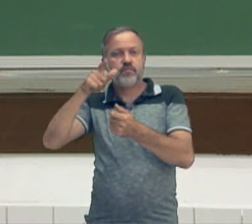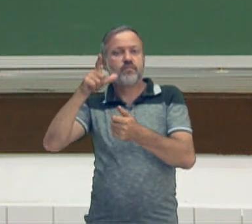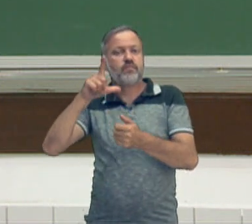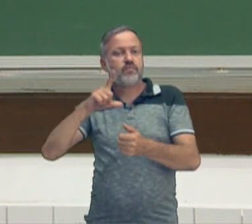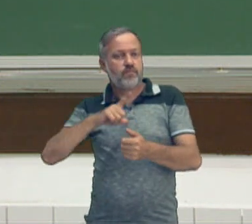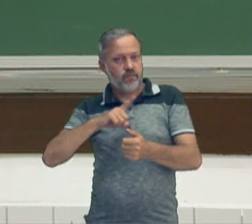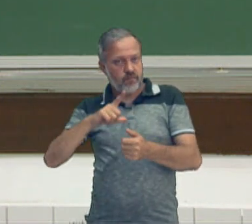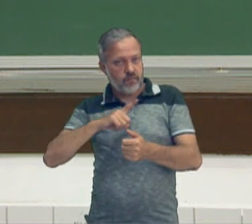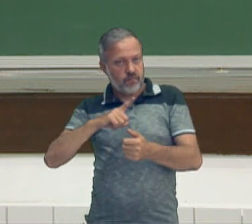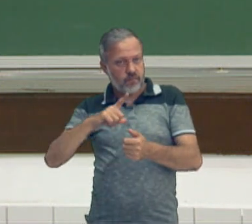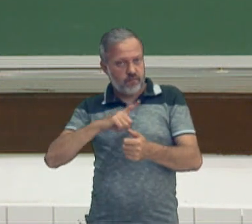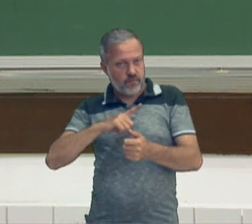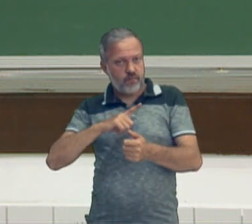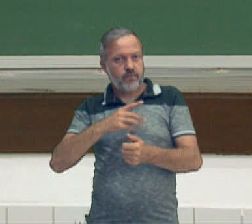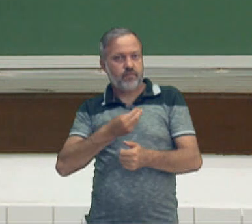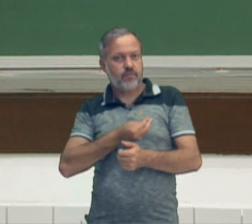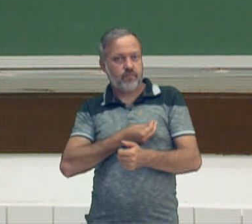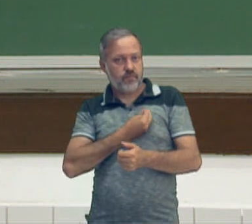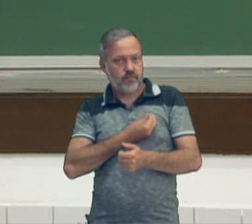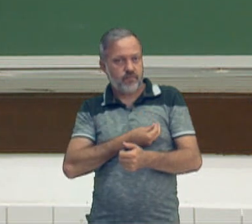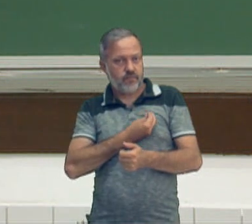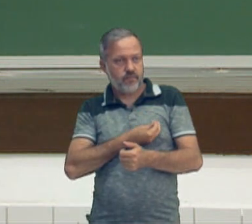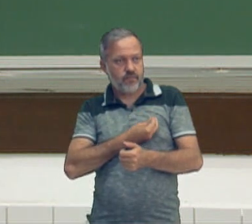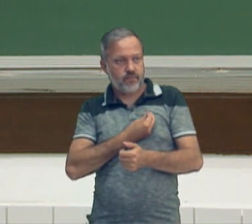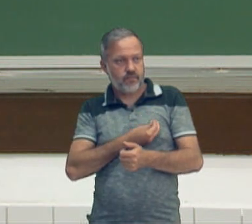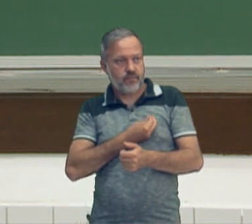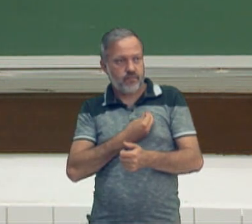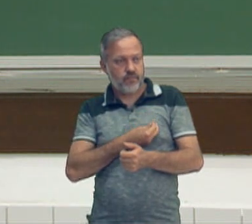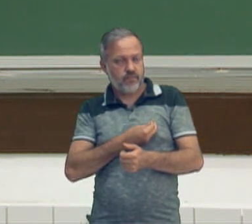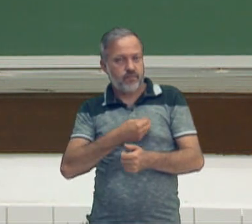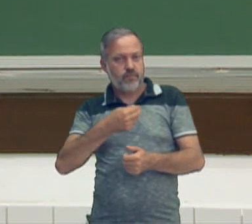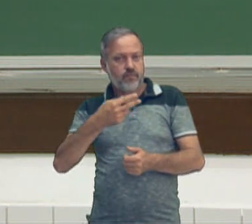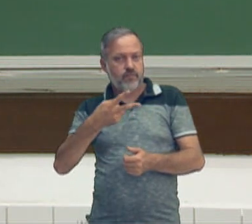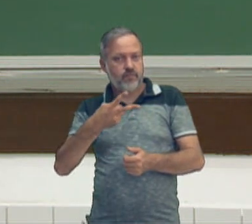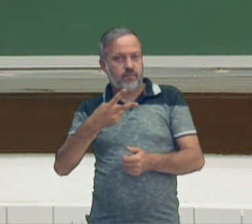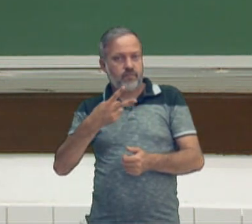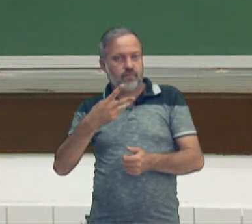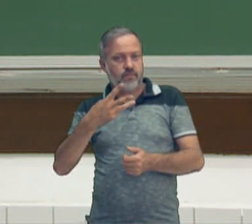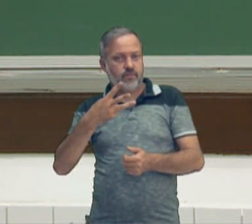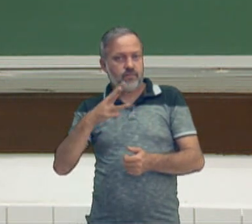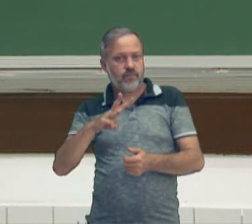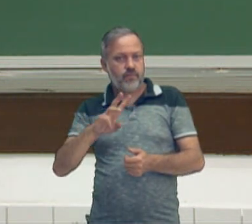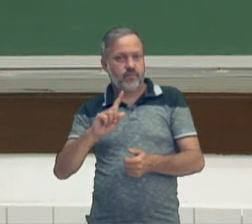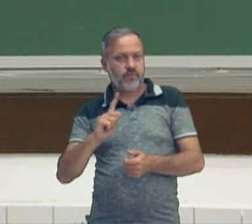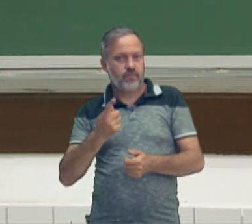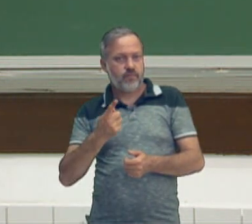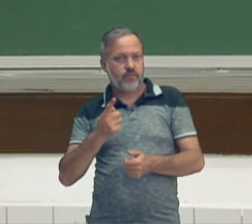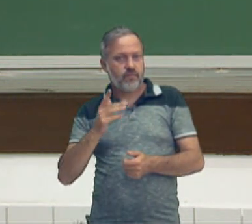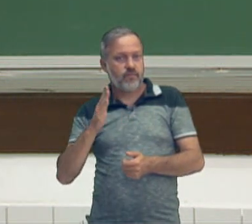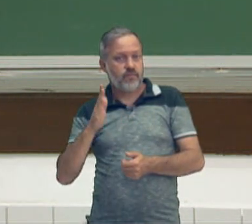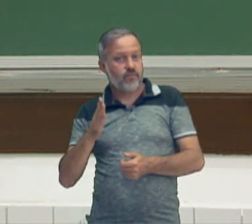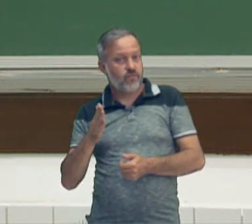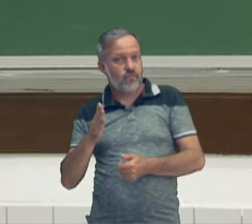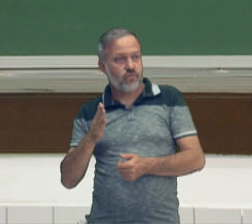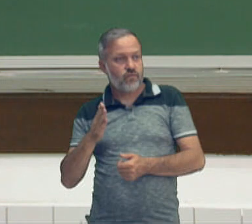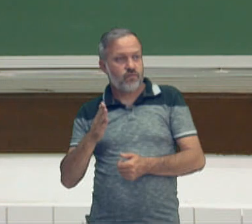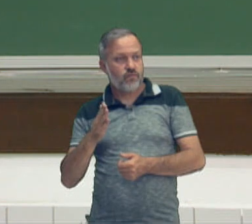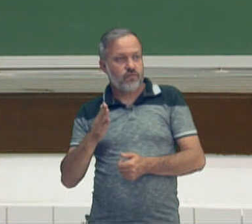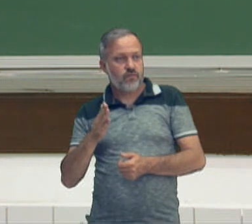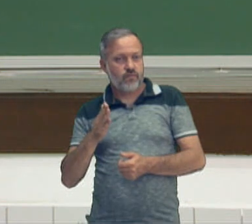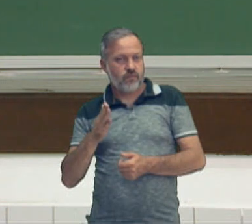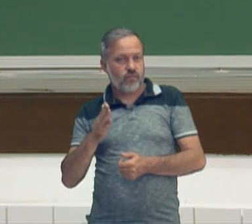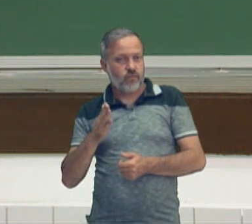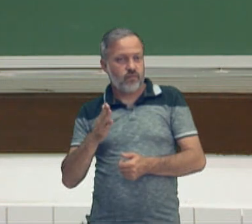desse ângulo de inclinação da Terra, daqueles 23 graus e meio, ou precisamente 23 graus, 27 minutos e